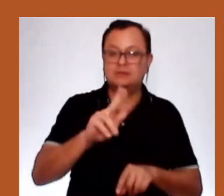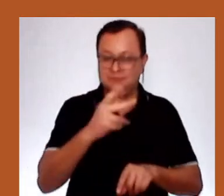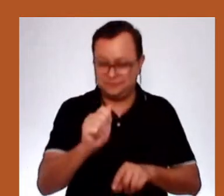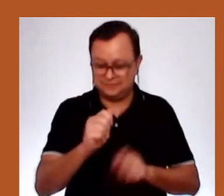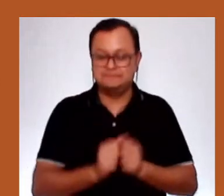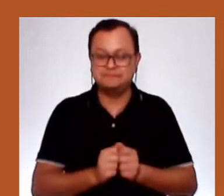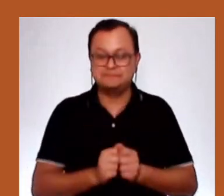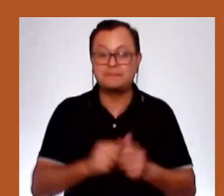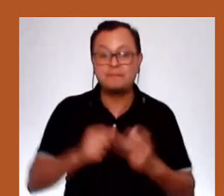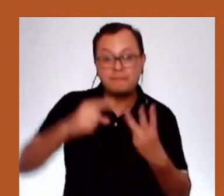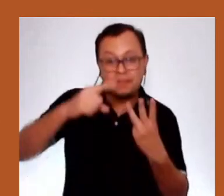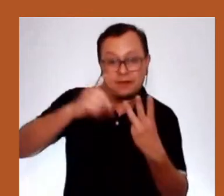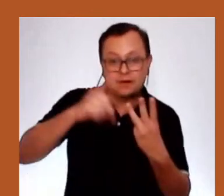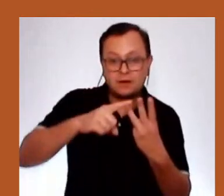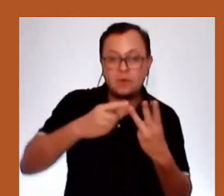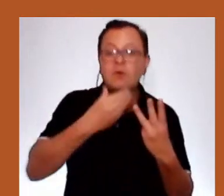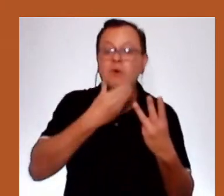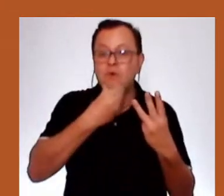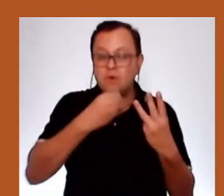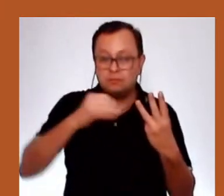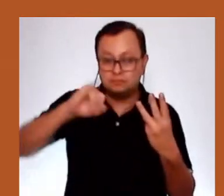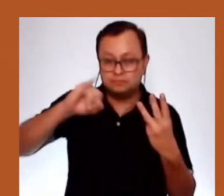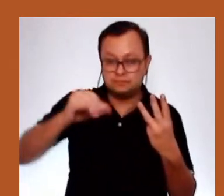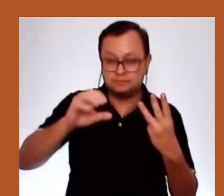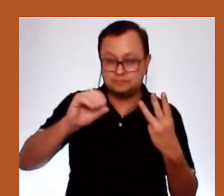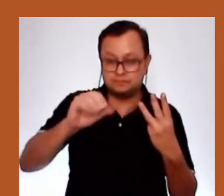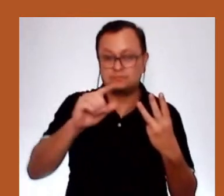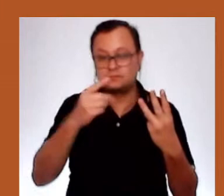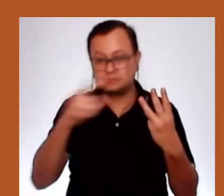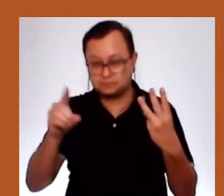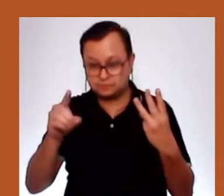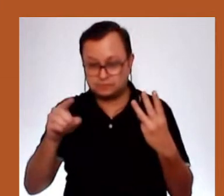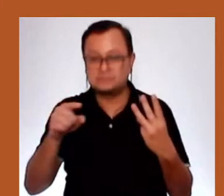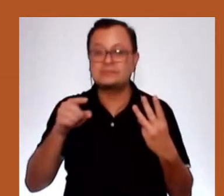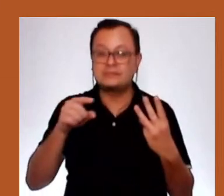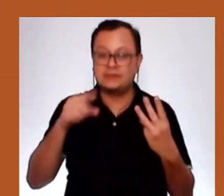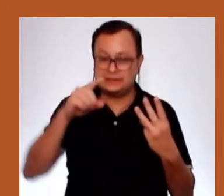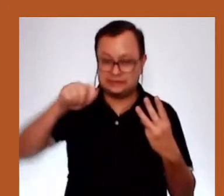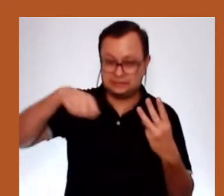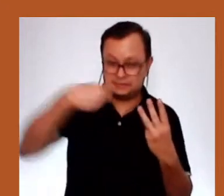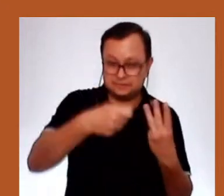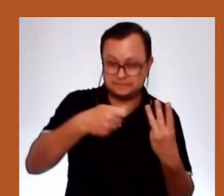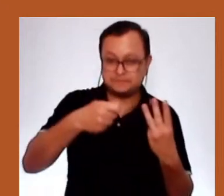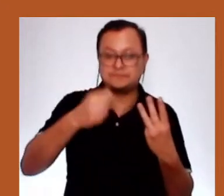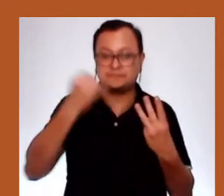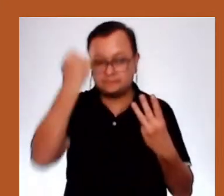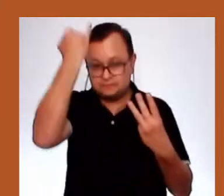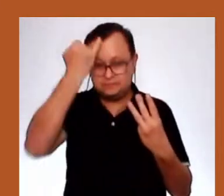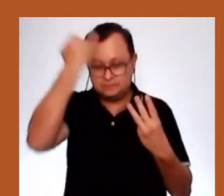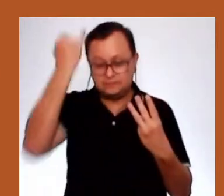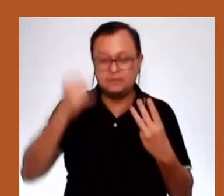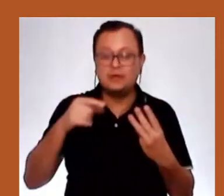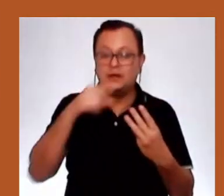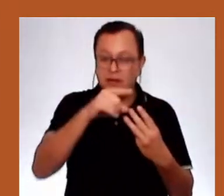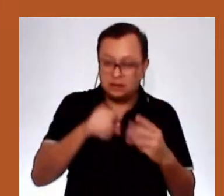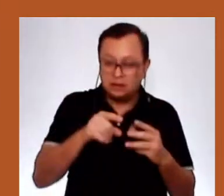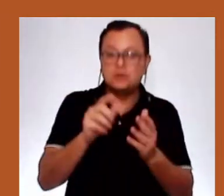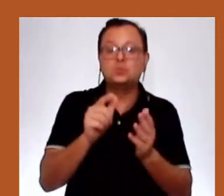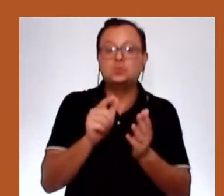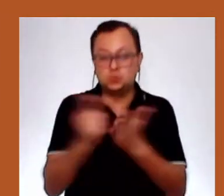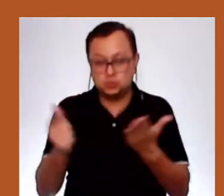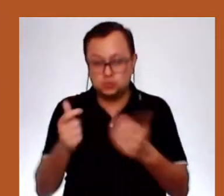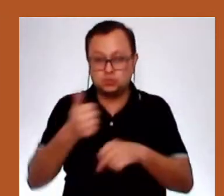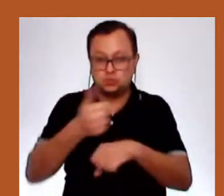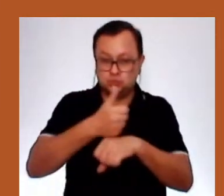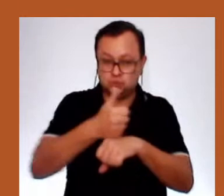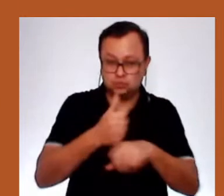diretor do documentário, João Rocha Rodrigues, que é jornalista. Ao longo da carreira, especializou-se na criação de pesquisa e